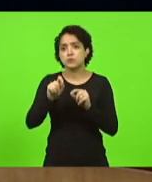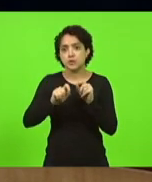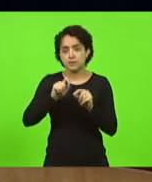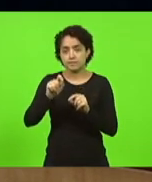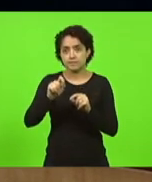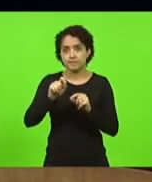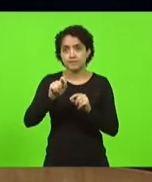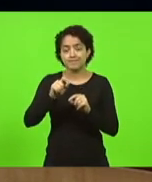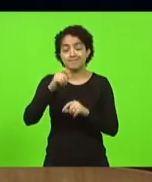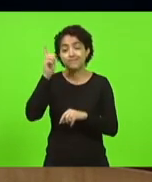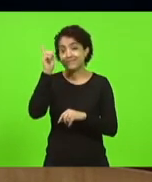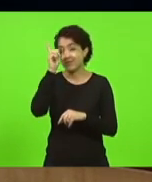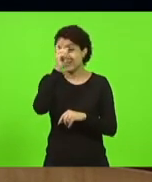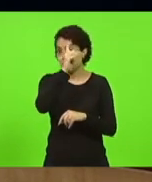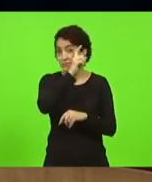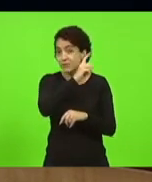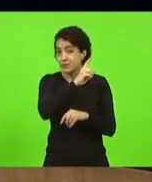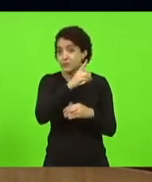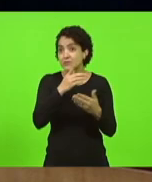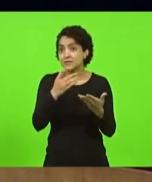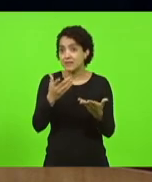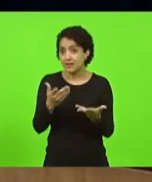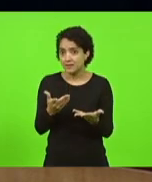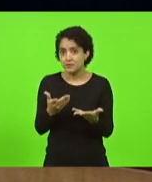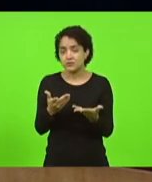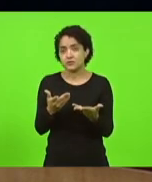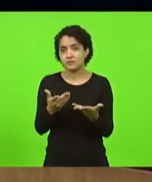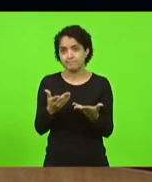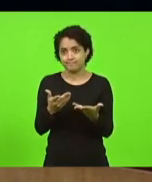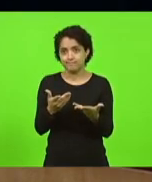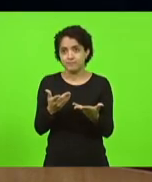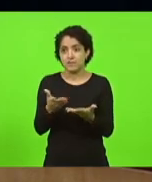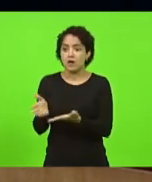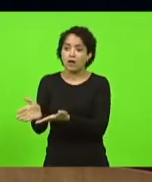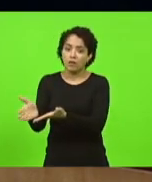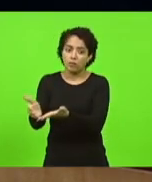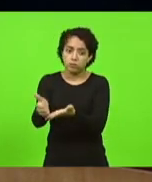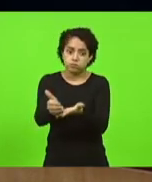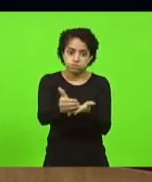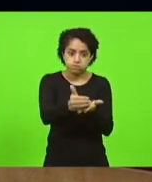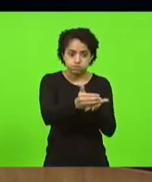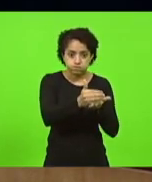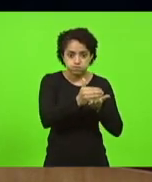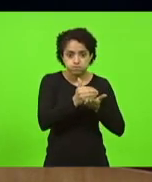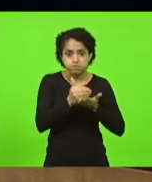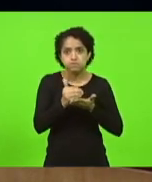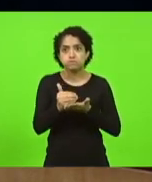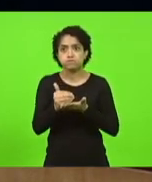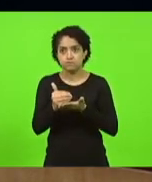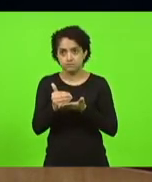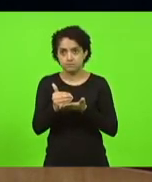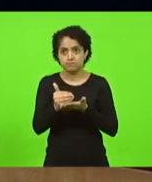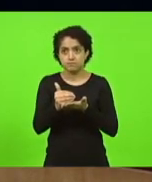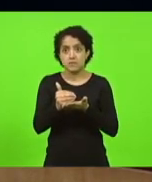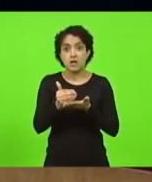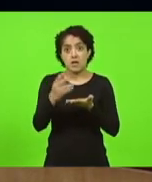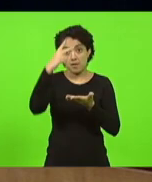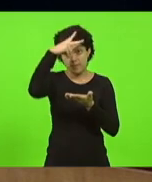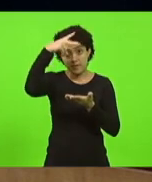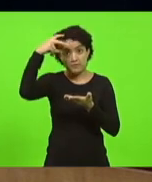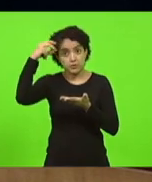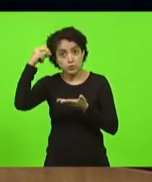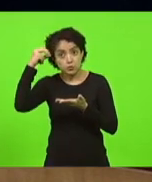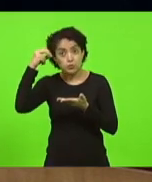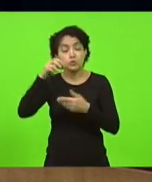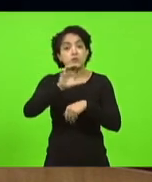a dificuldade, face à explosão da arrecadação, de algumas prefeituras e até mesmo o